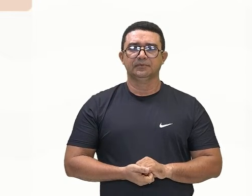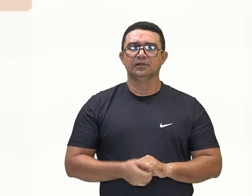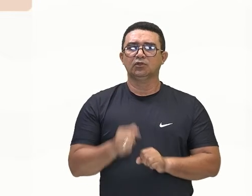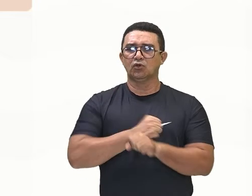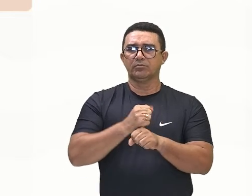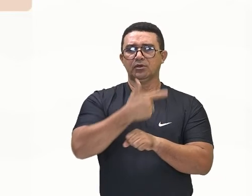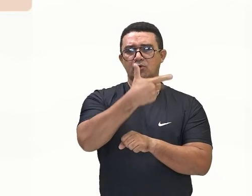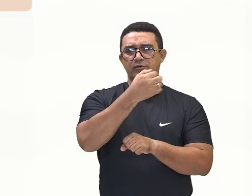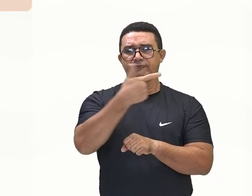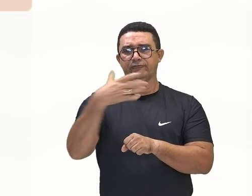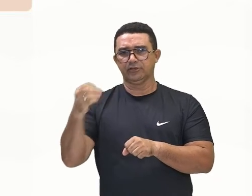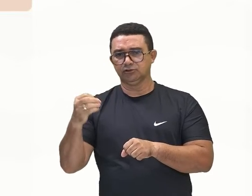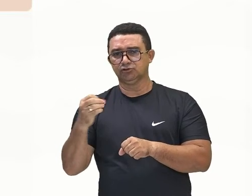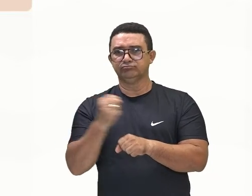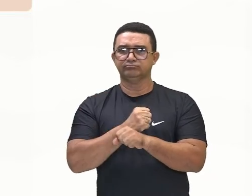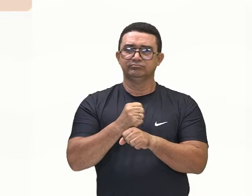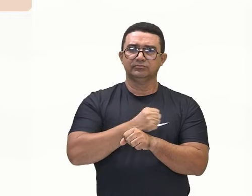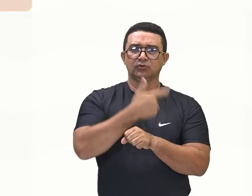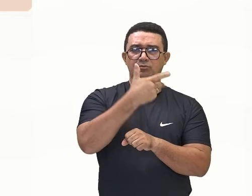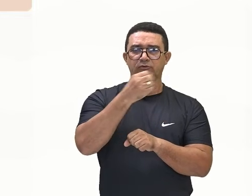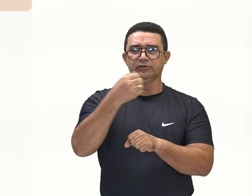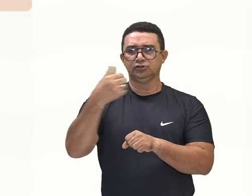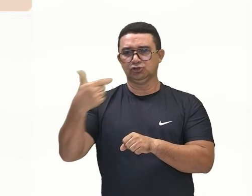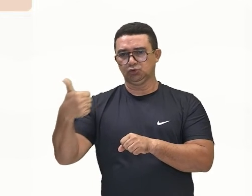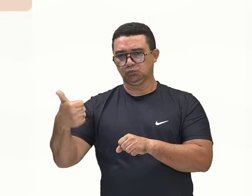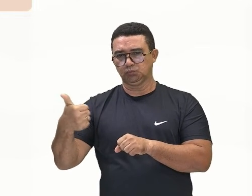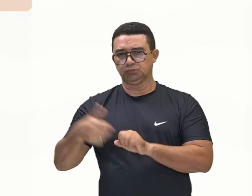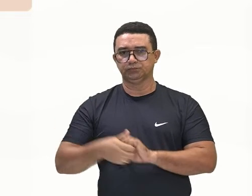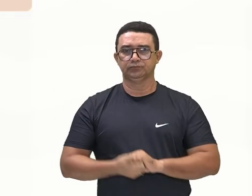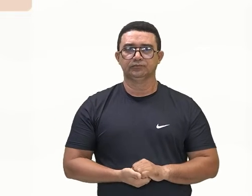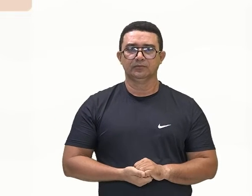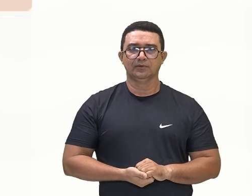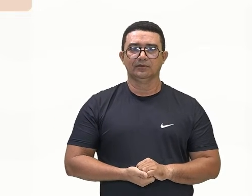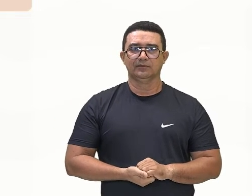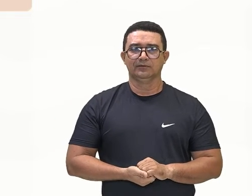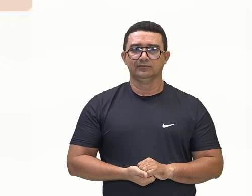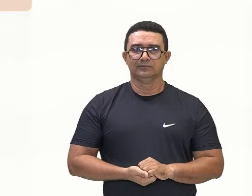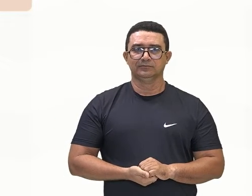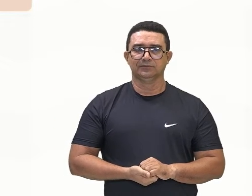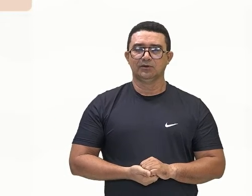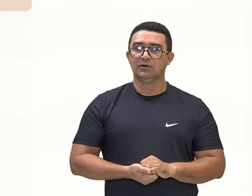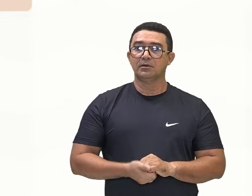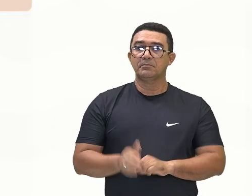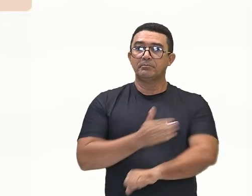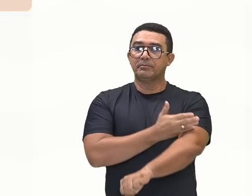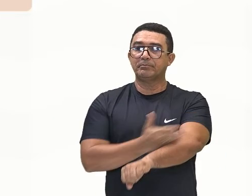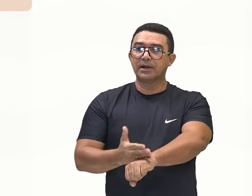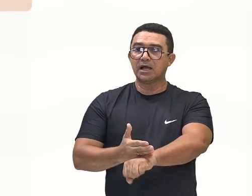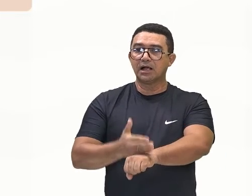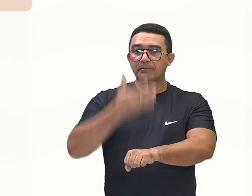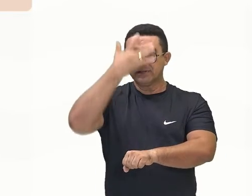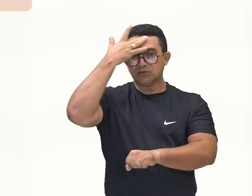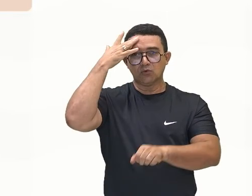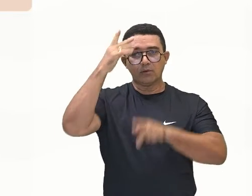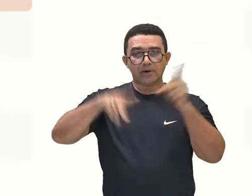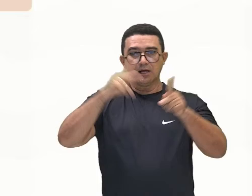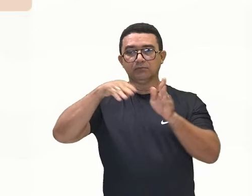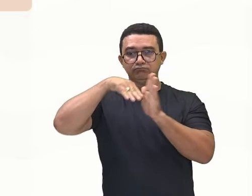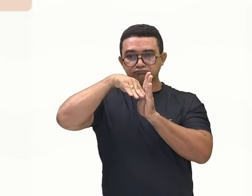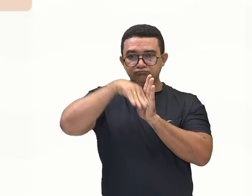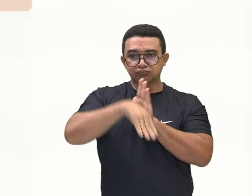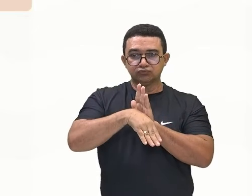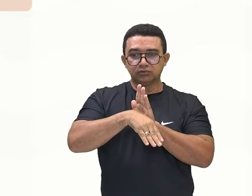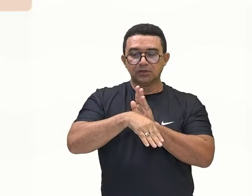laranja 2021. Aqui na população branca, ela está decaindo. A população preta